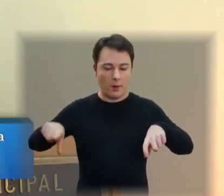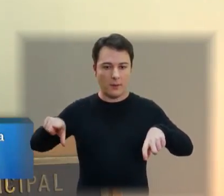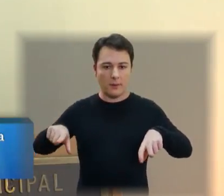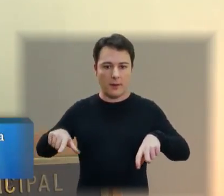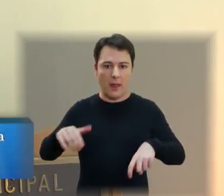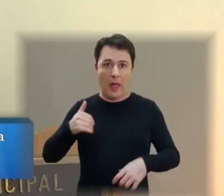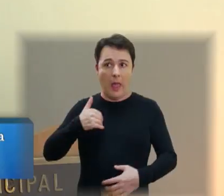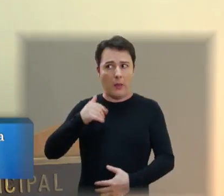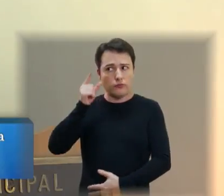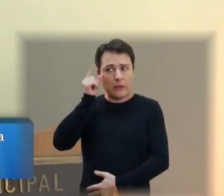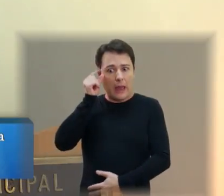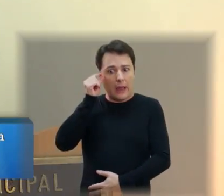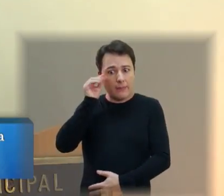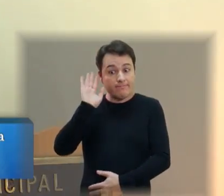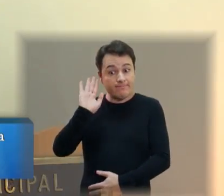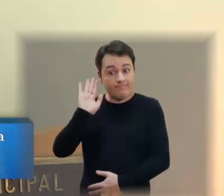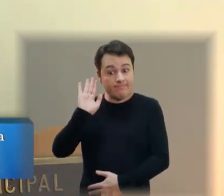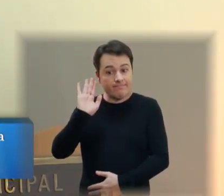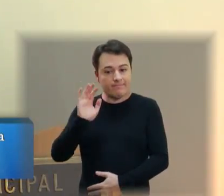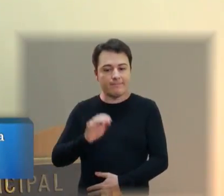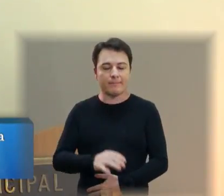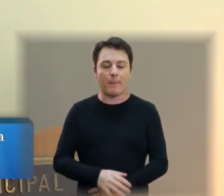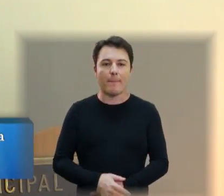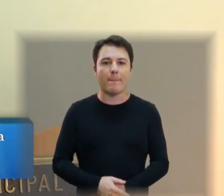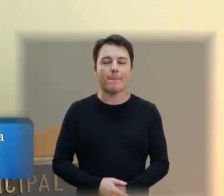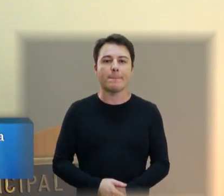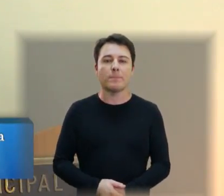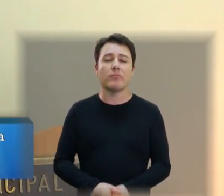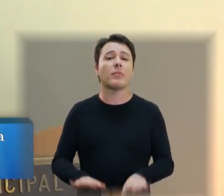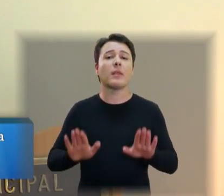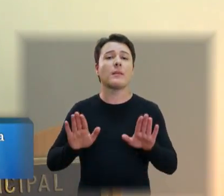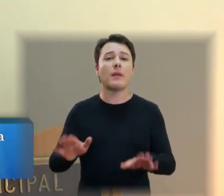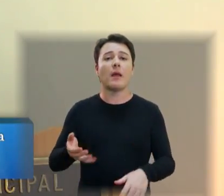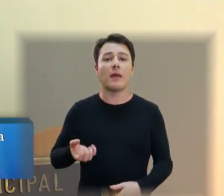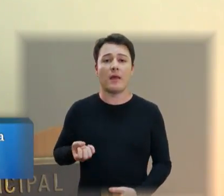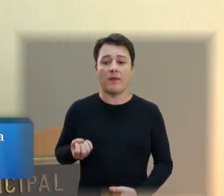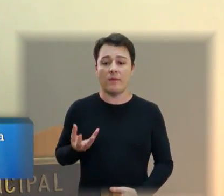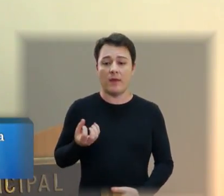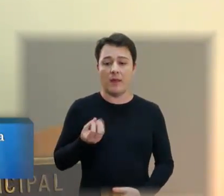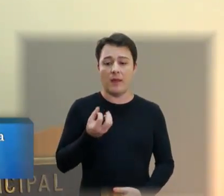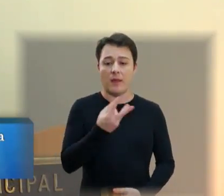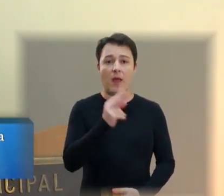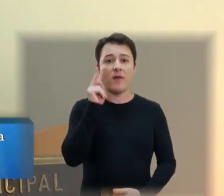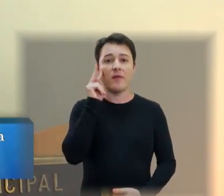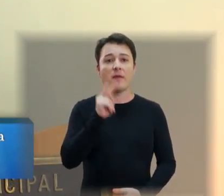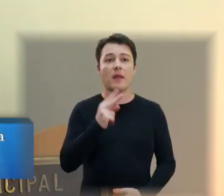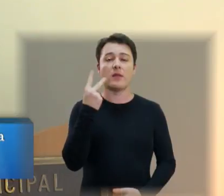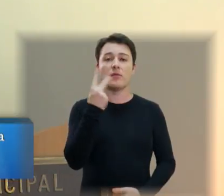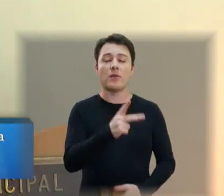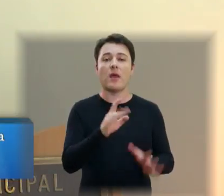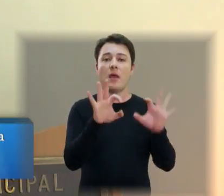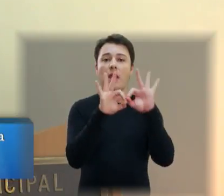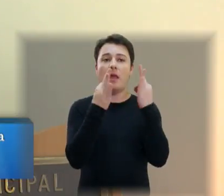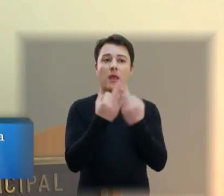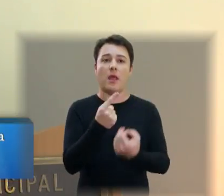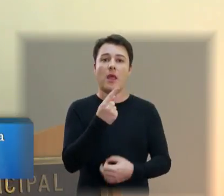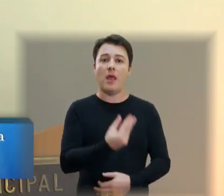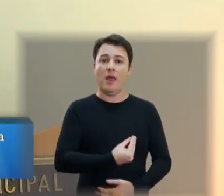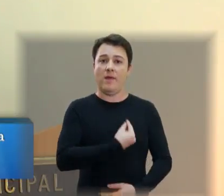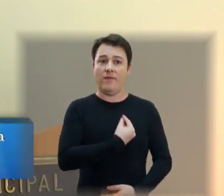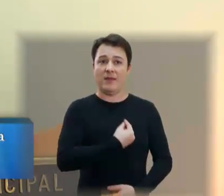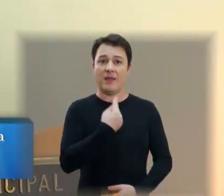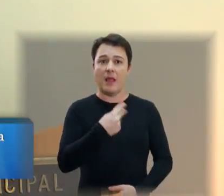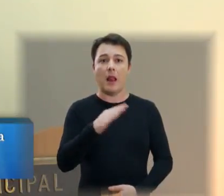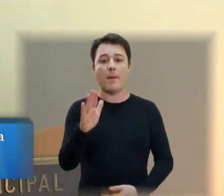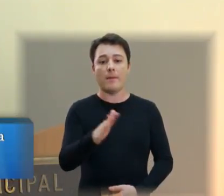Que eu saiba, né? Até que uma viagem para rever seus parentes, sua vida foi ceifada